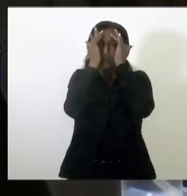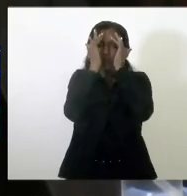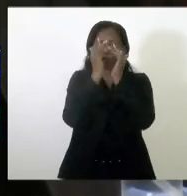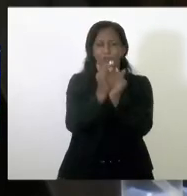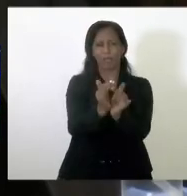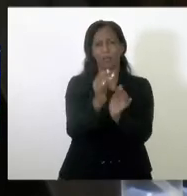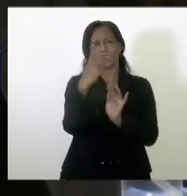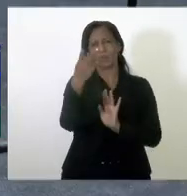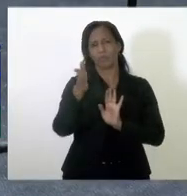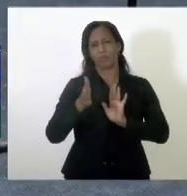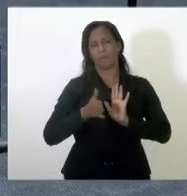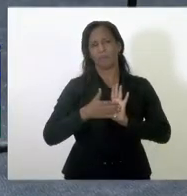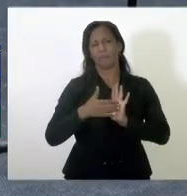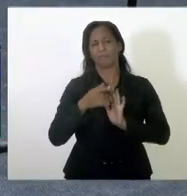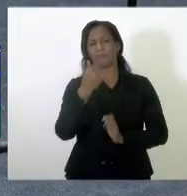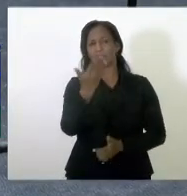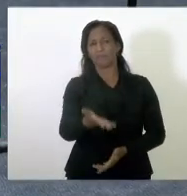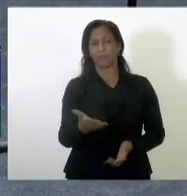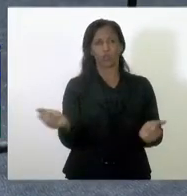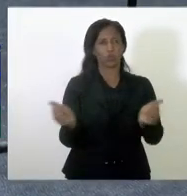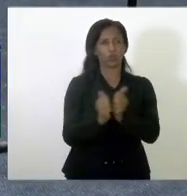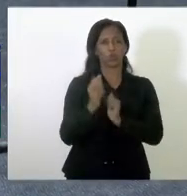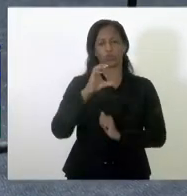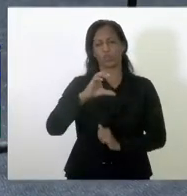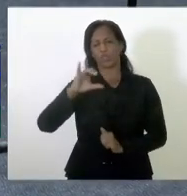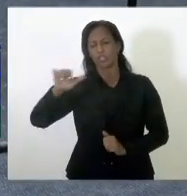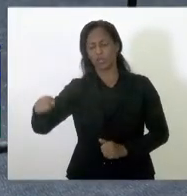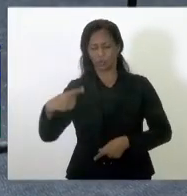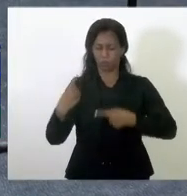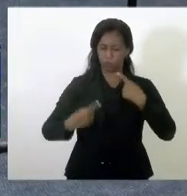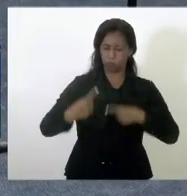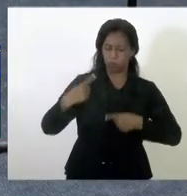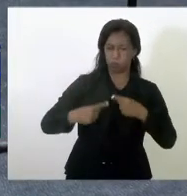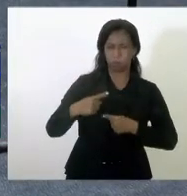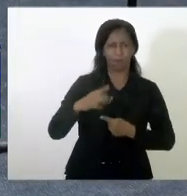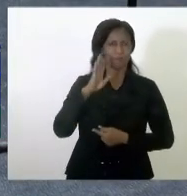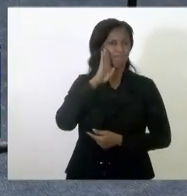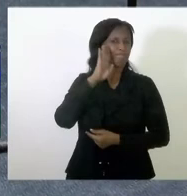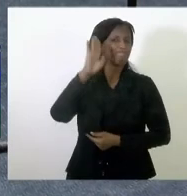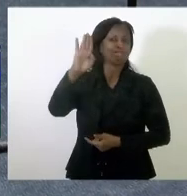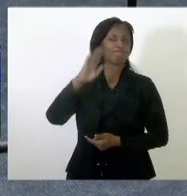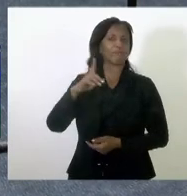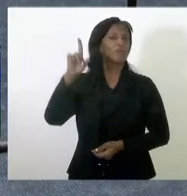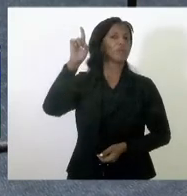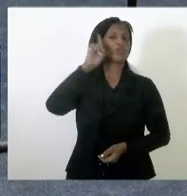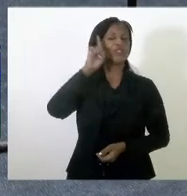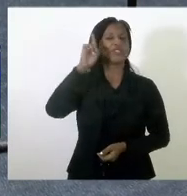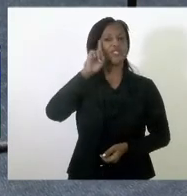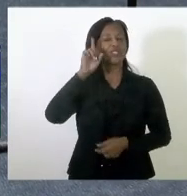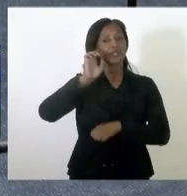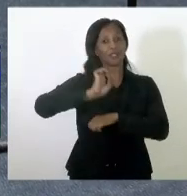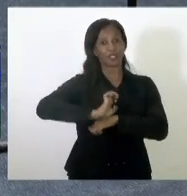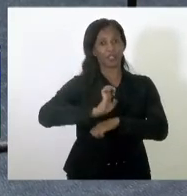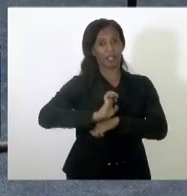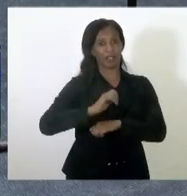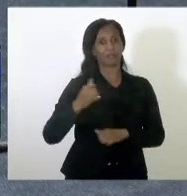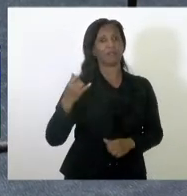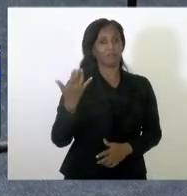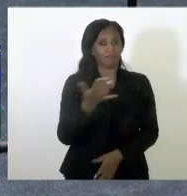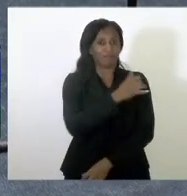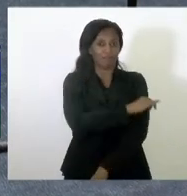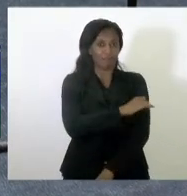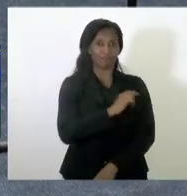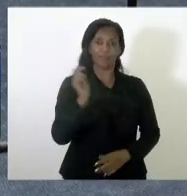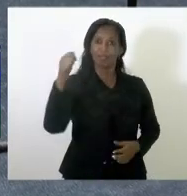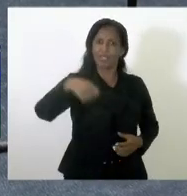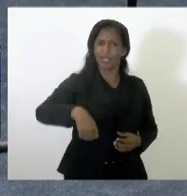Valdeque. Participamos juntos da CCJ, temos discussões fundamentais para o dia a dia do Estado do Rio de Janeiro. E aqui, como